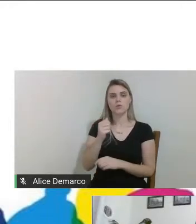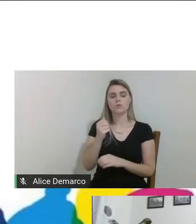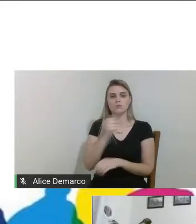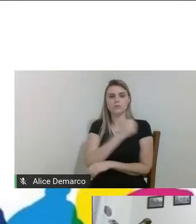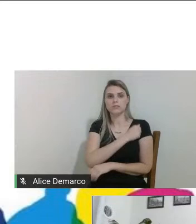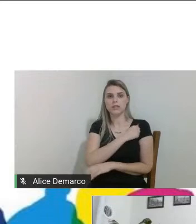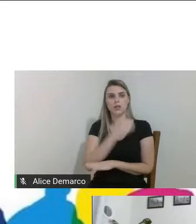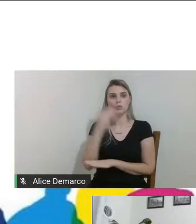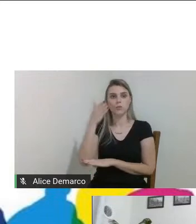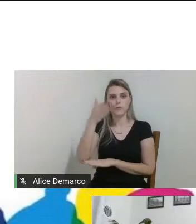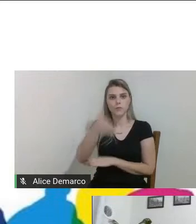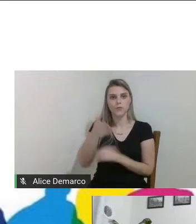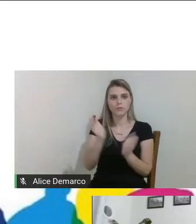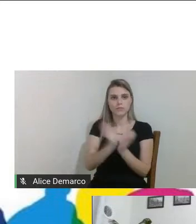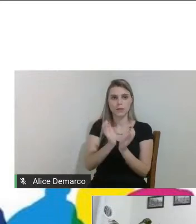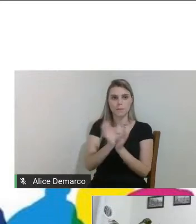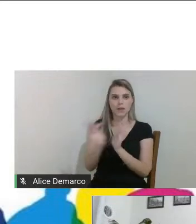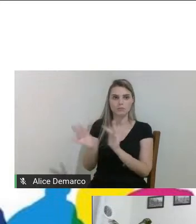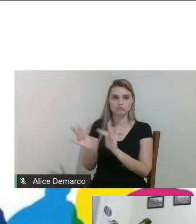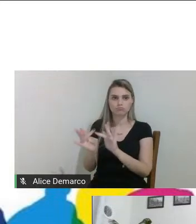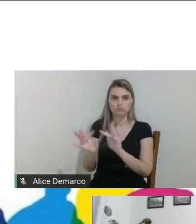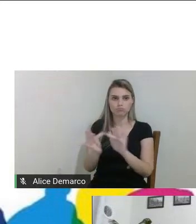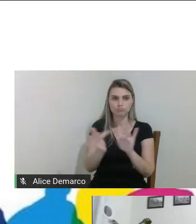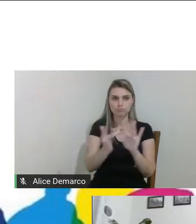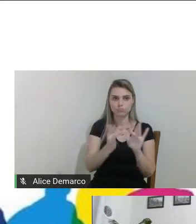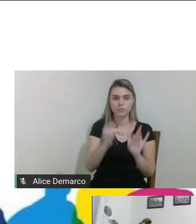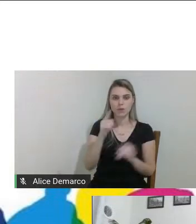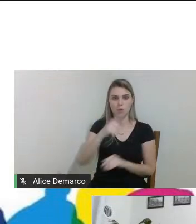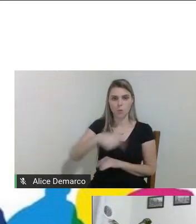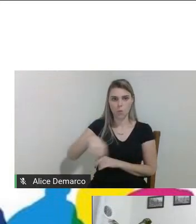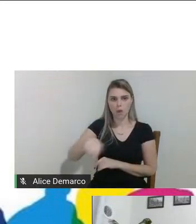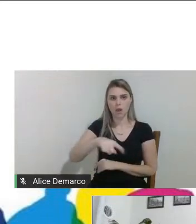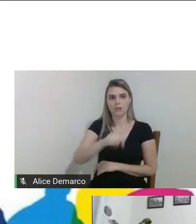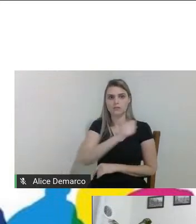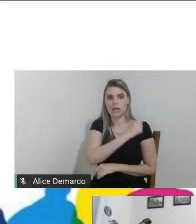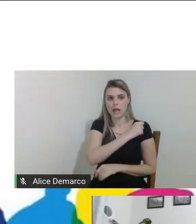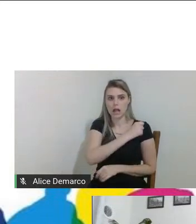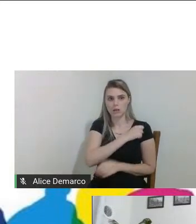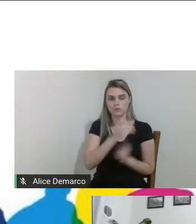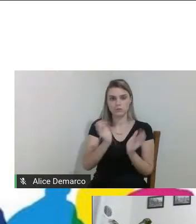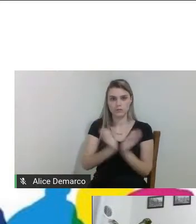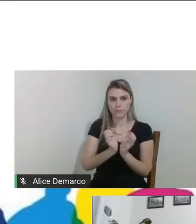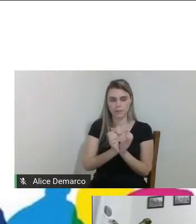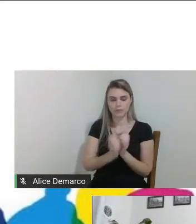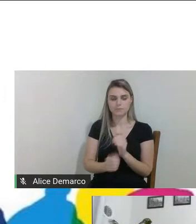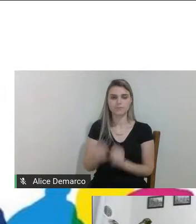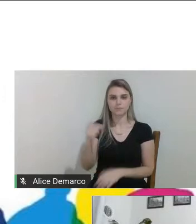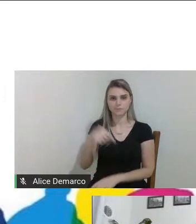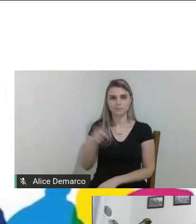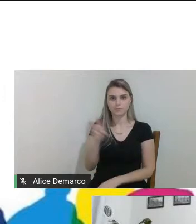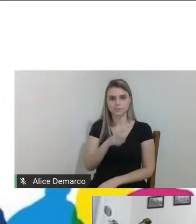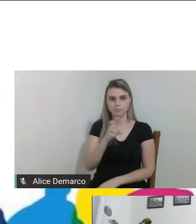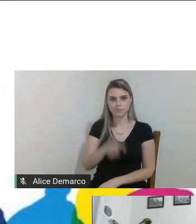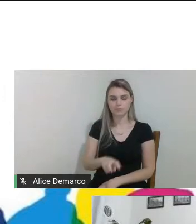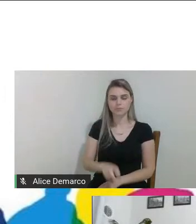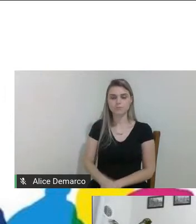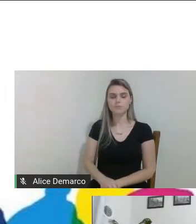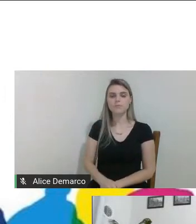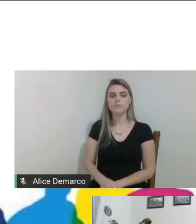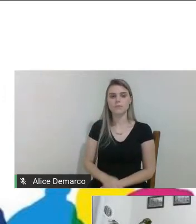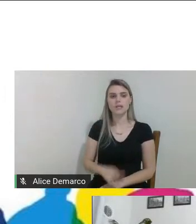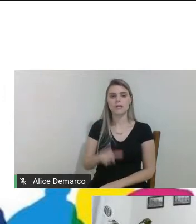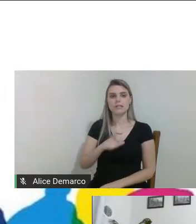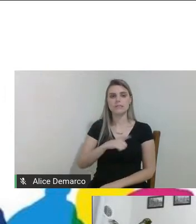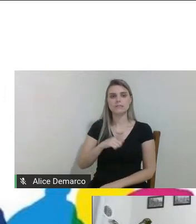tiveram contato então com os estudantes da APAI aqui de Xancherê nós tivemos toda